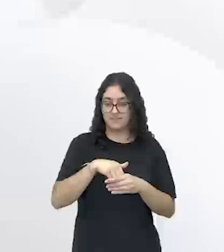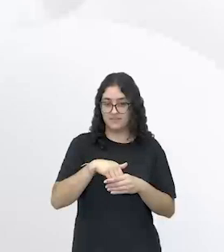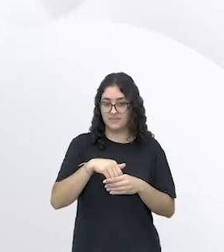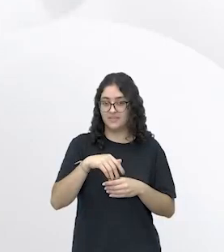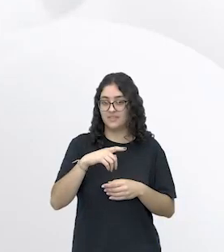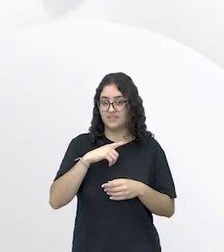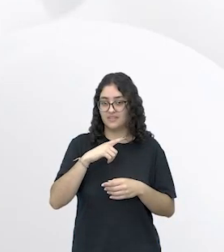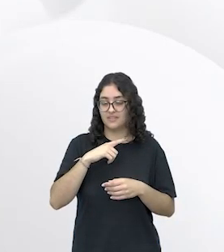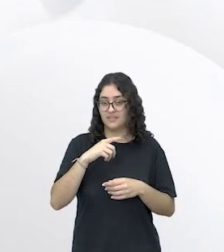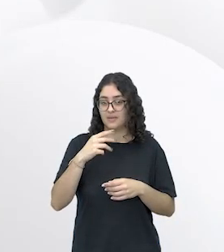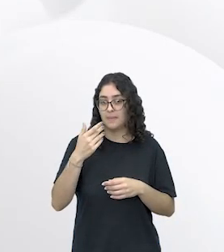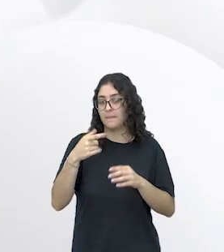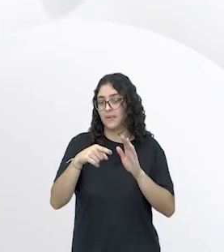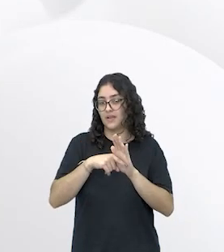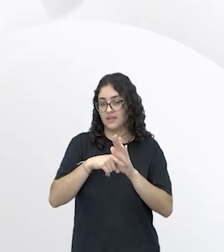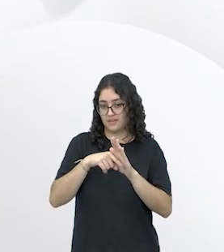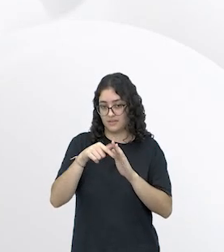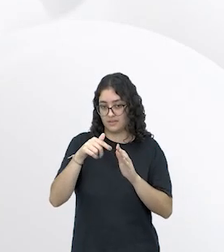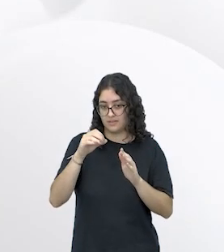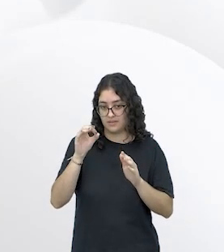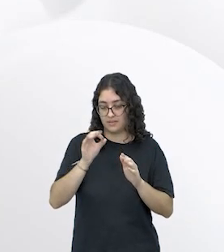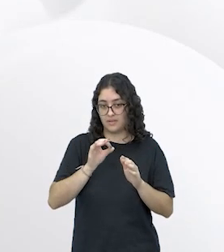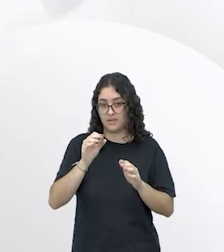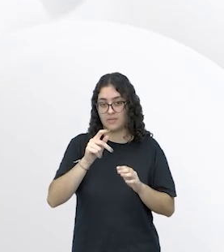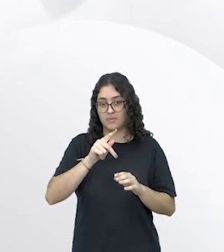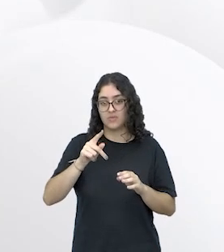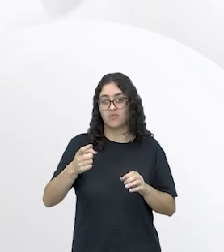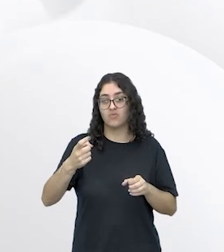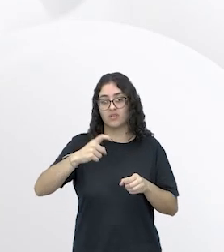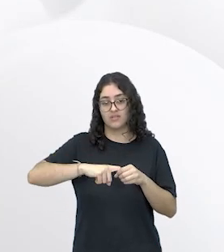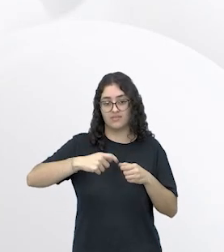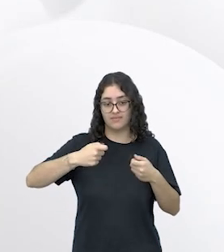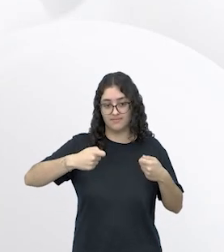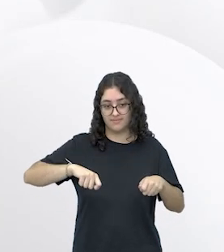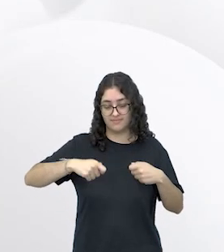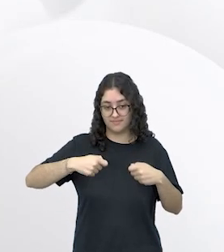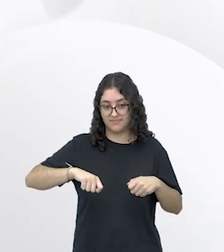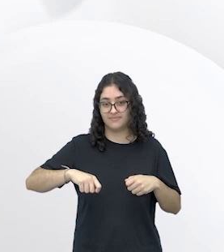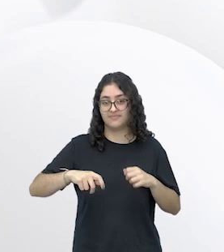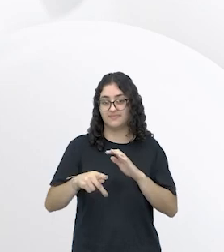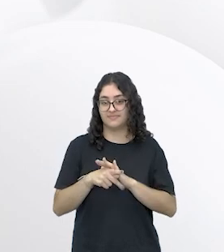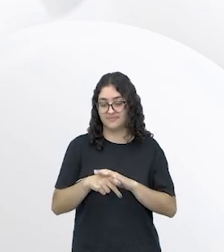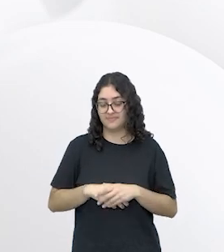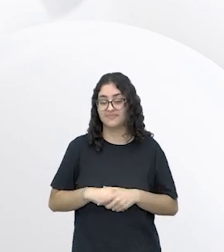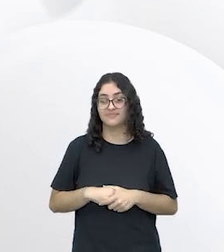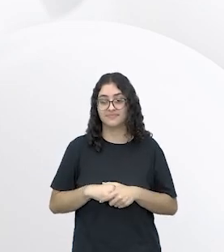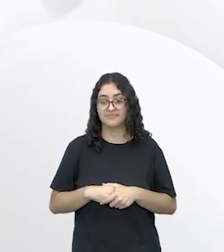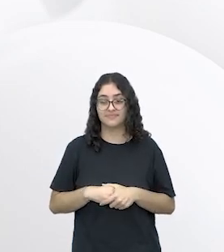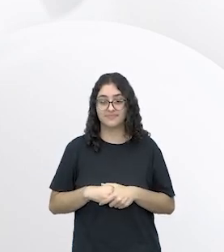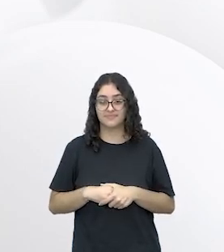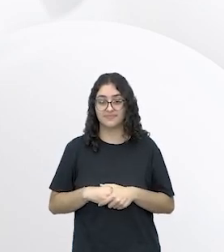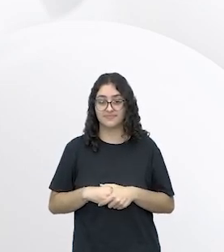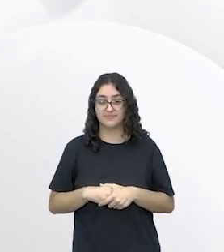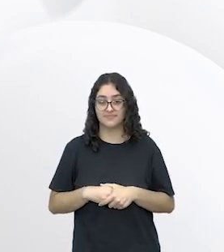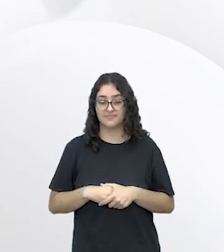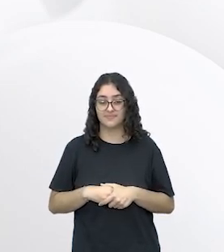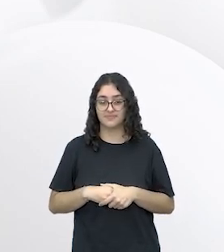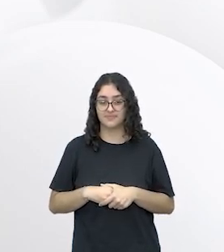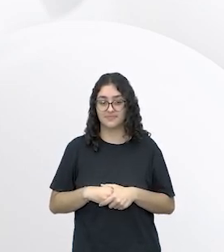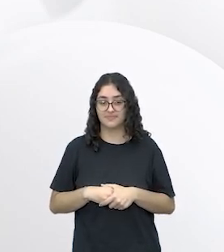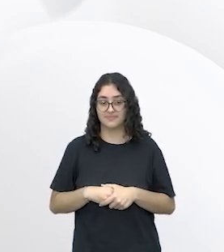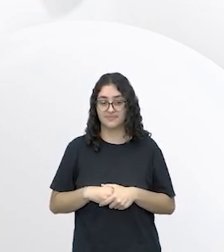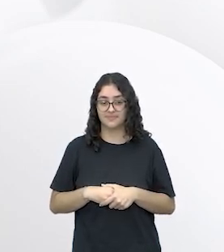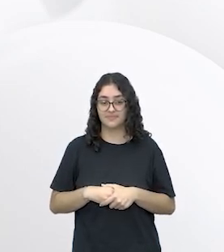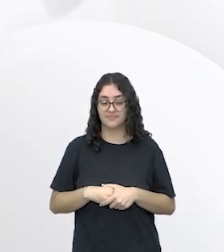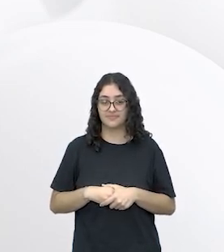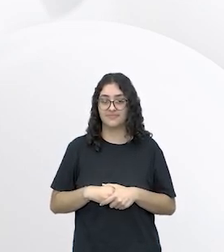deu menos de 30%, o professor tem que retornar a essa fase. Agora, se ele